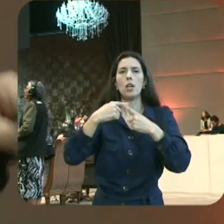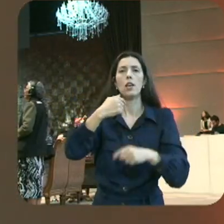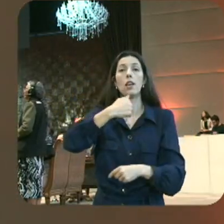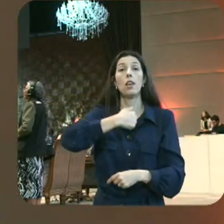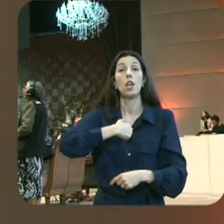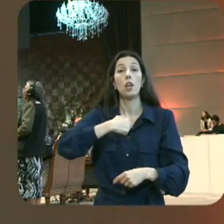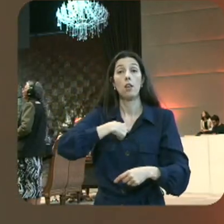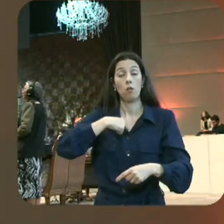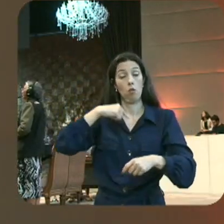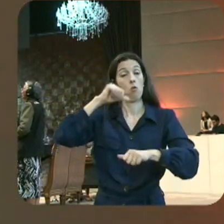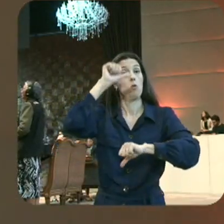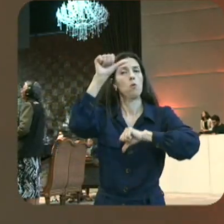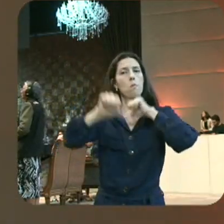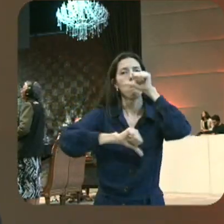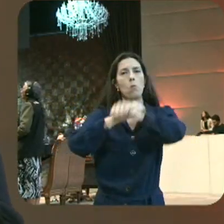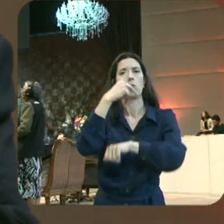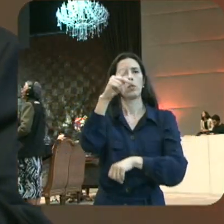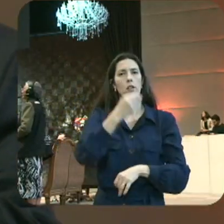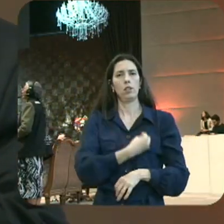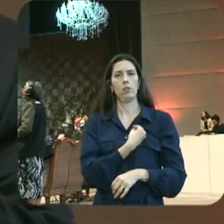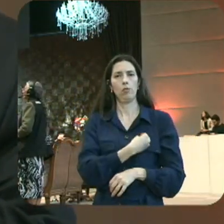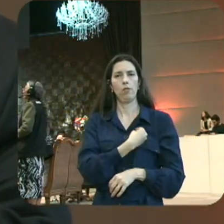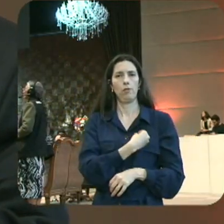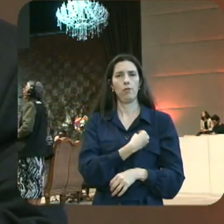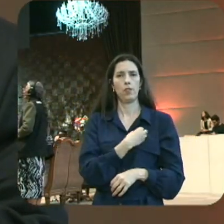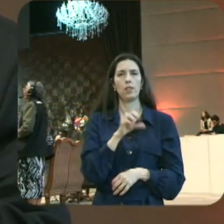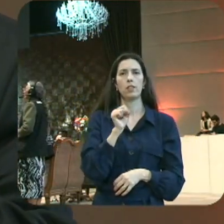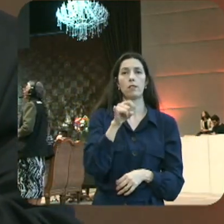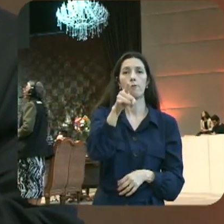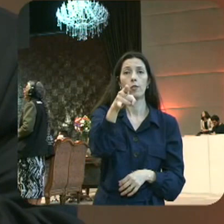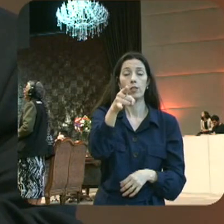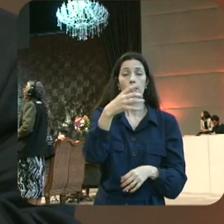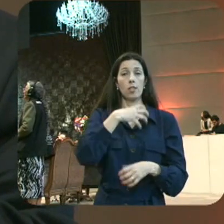da esperança. E hoje eu queria orar por você.